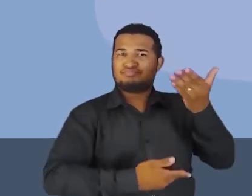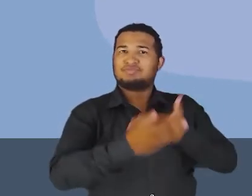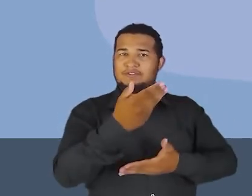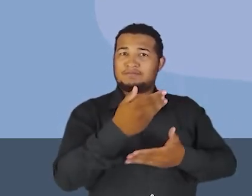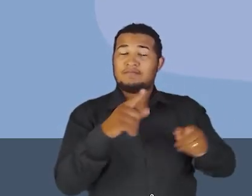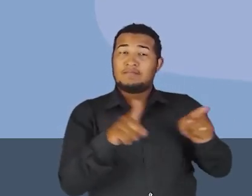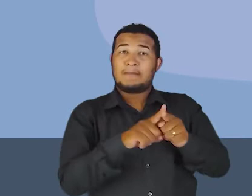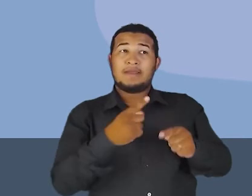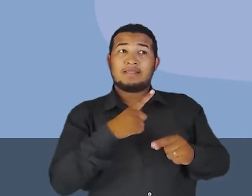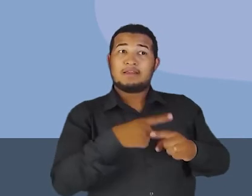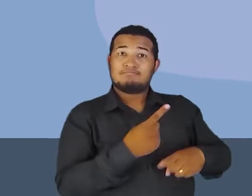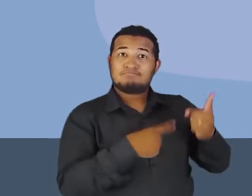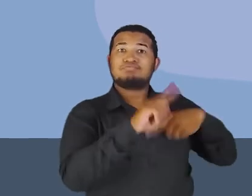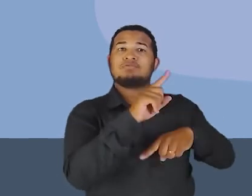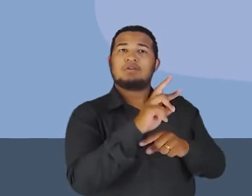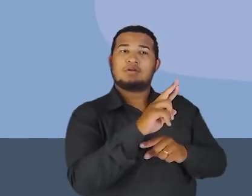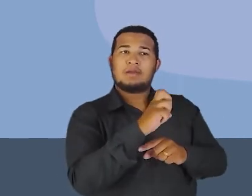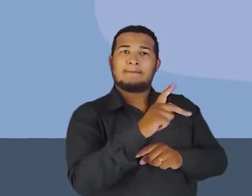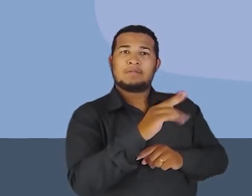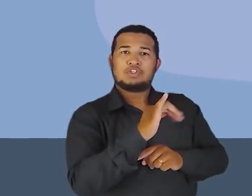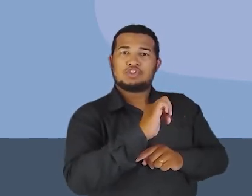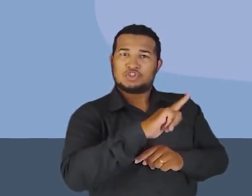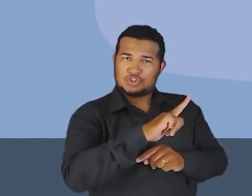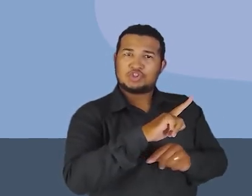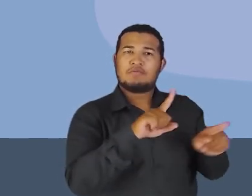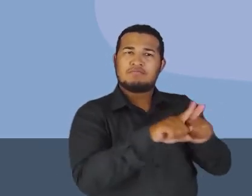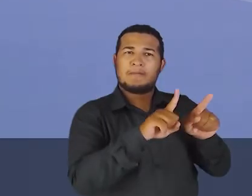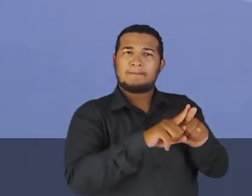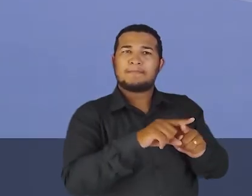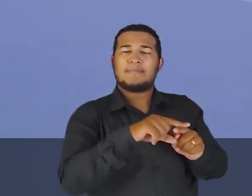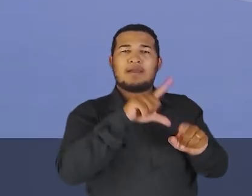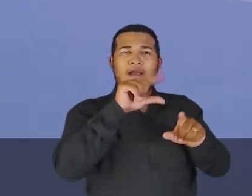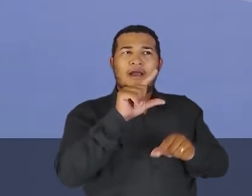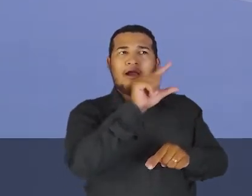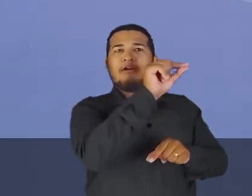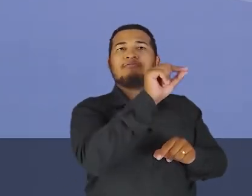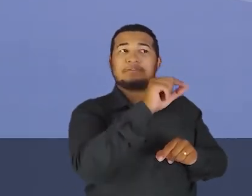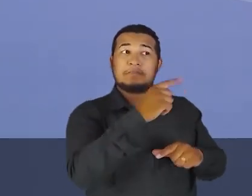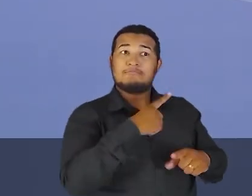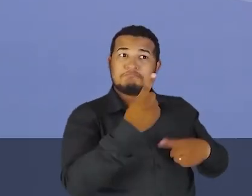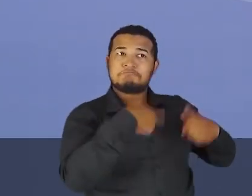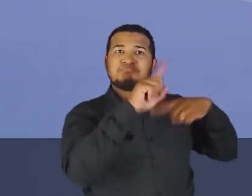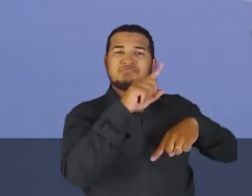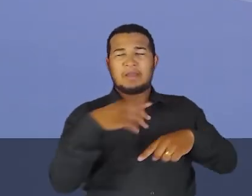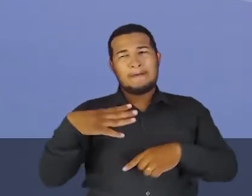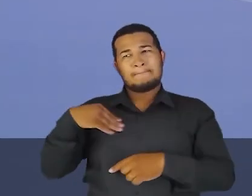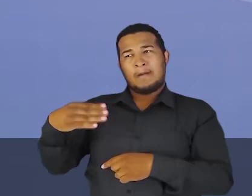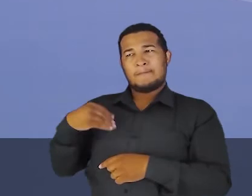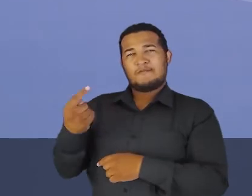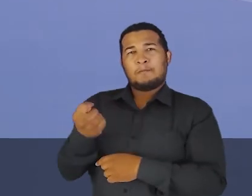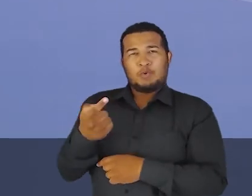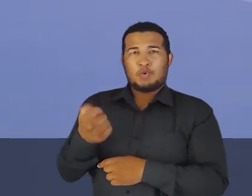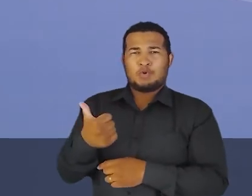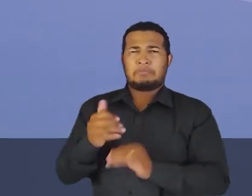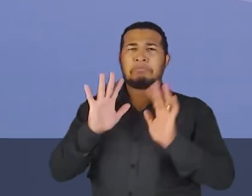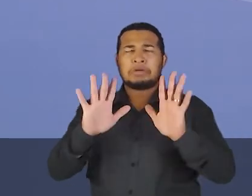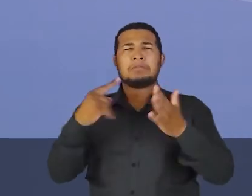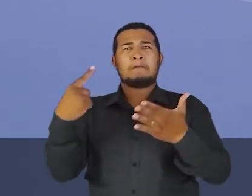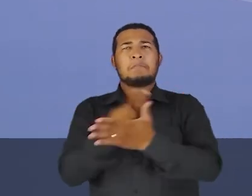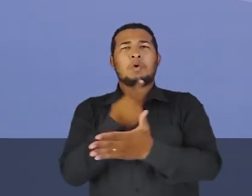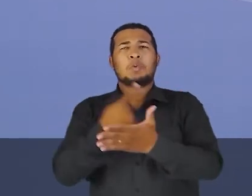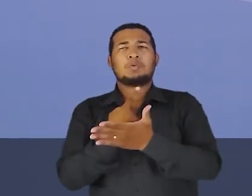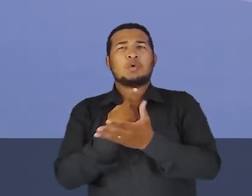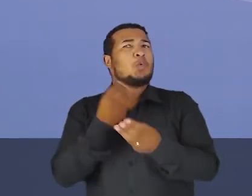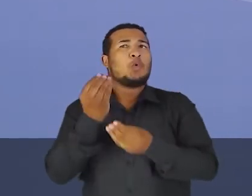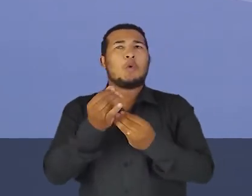desenvolvida em répteis, aves e pouco desenvolvida em mamíferos. Volta para cá. Algumas pessoas me perguntam, alguns alunos dentro da sala de aula, falam,